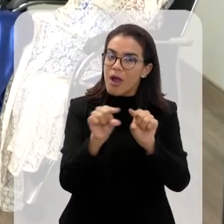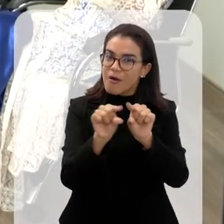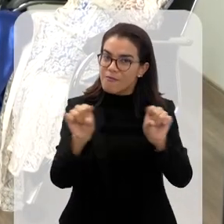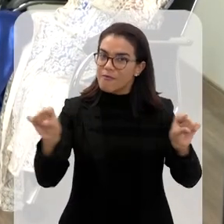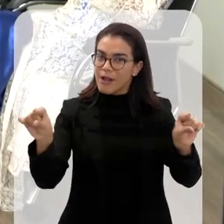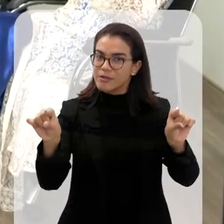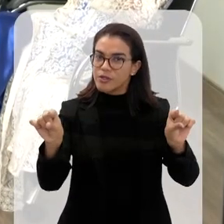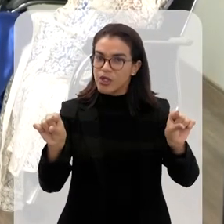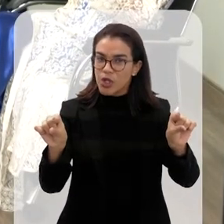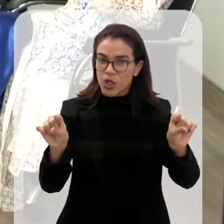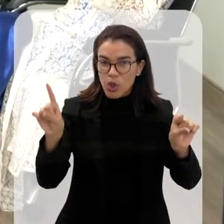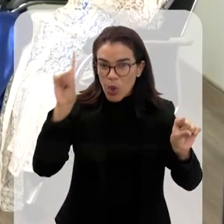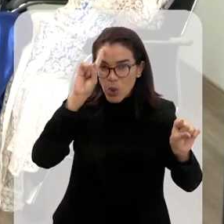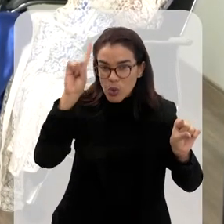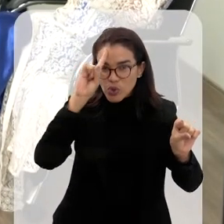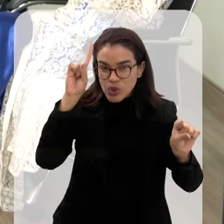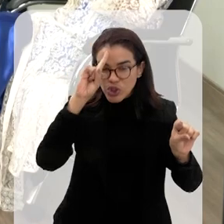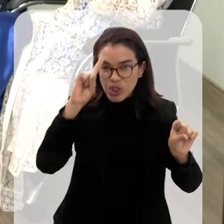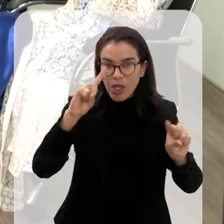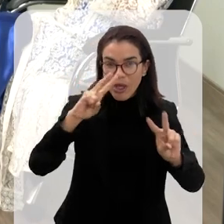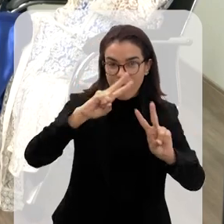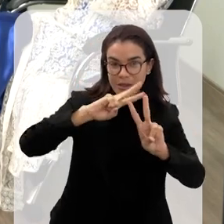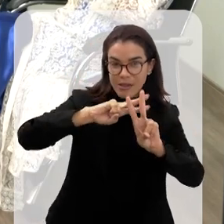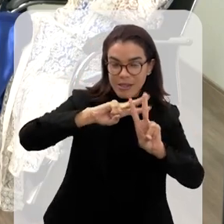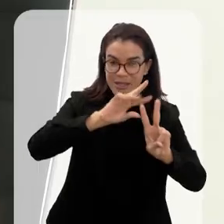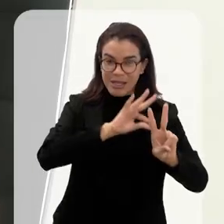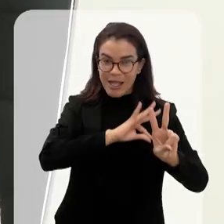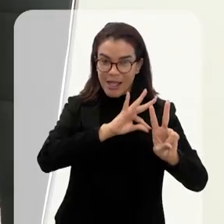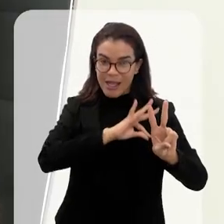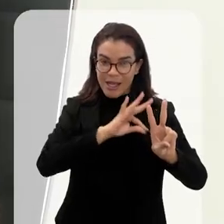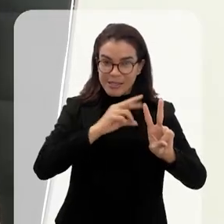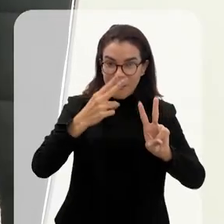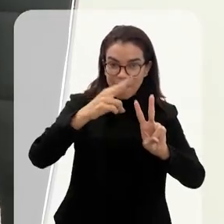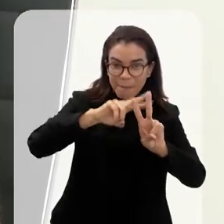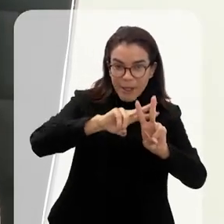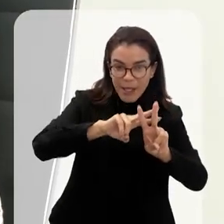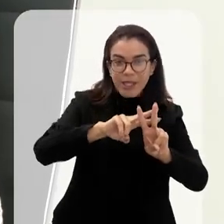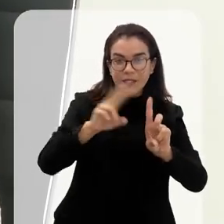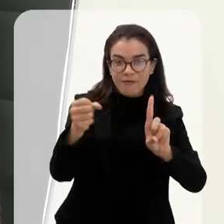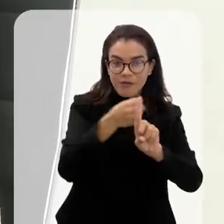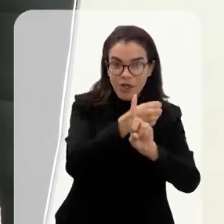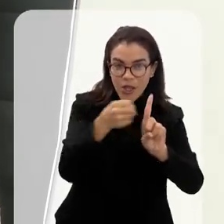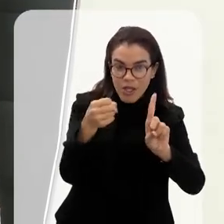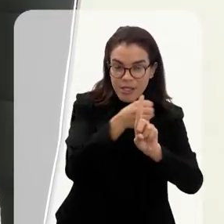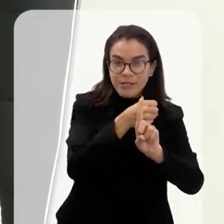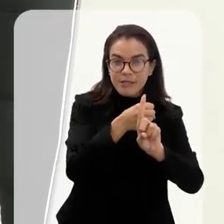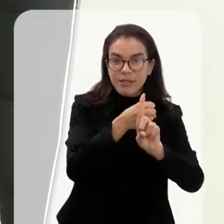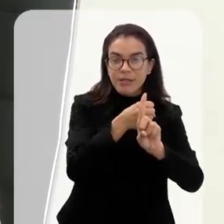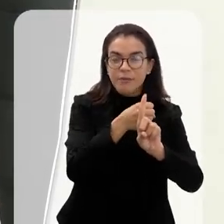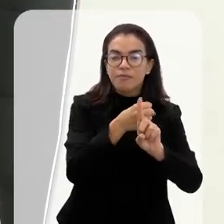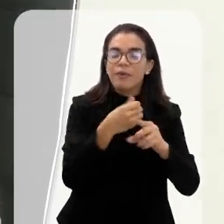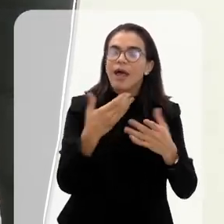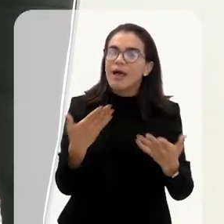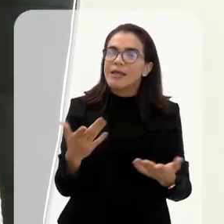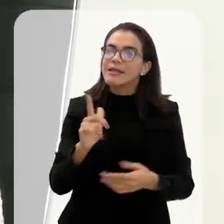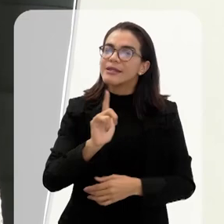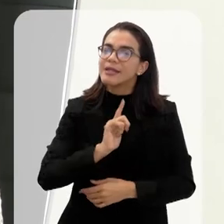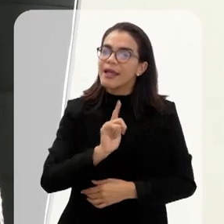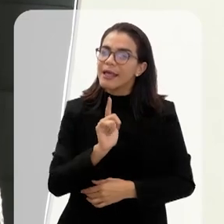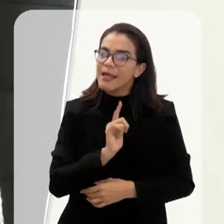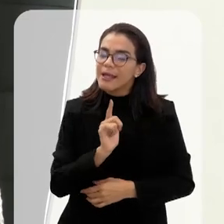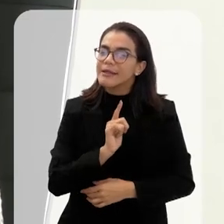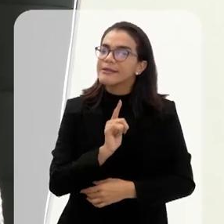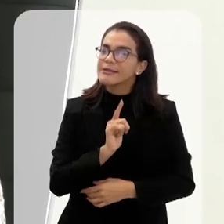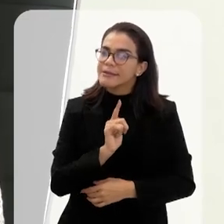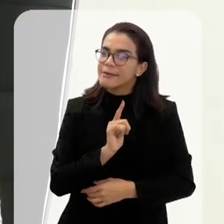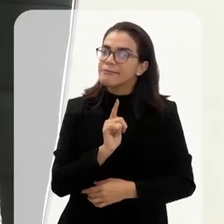frase muito impactante. Não há um dia que uma delegacia não prenda alguém por violência contra a mulher. Aí temos que